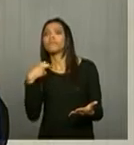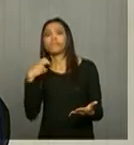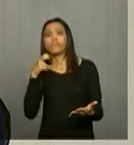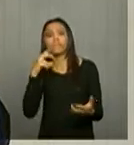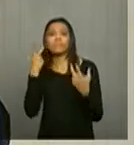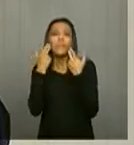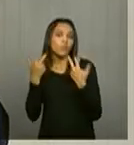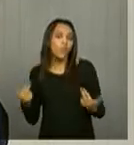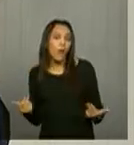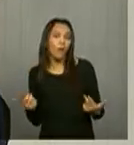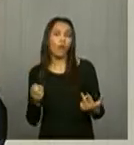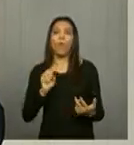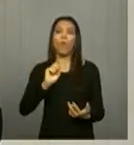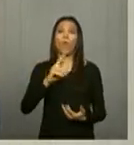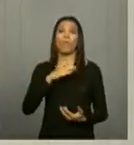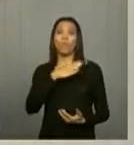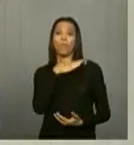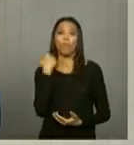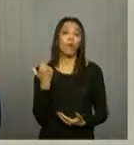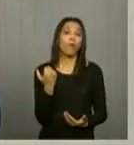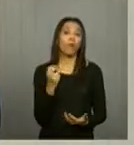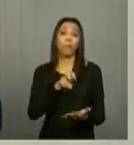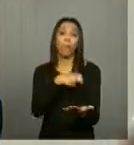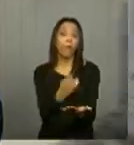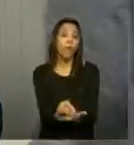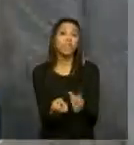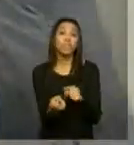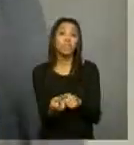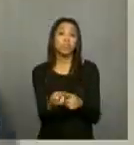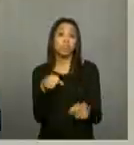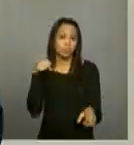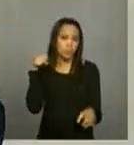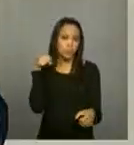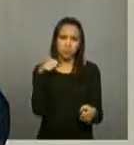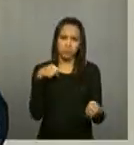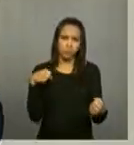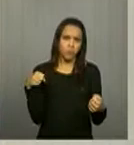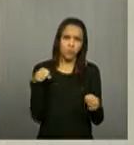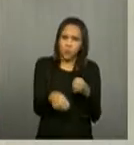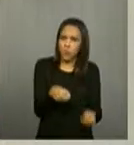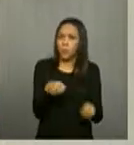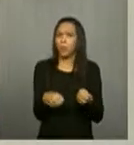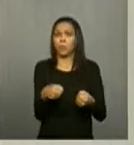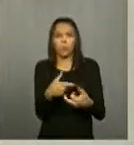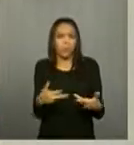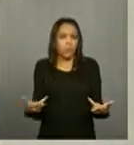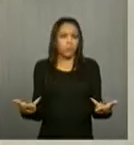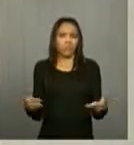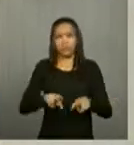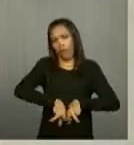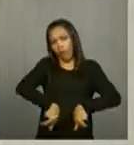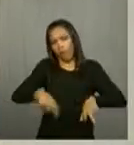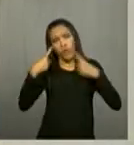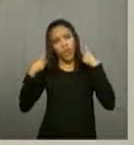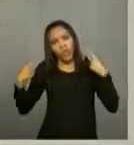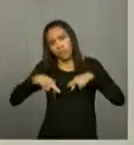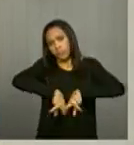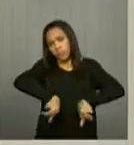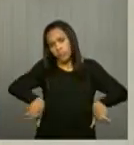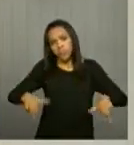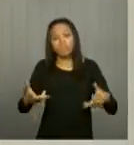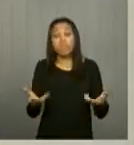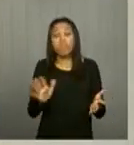morte violenta esse é o ponto central obviamente mas o laudo traz resposta a